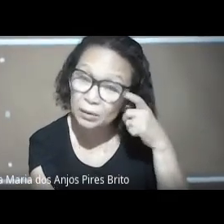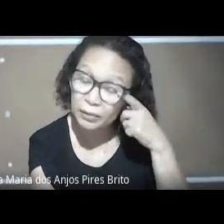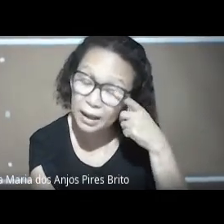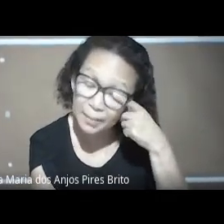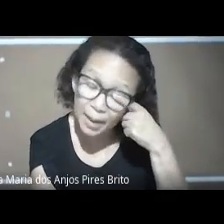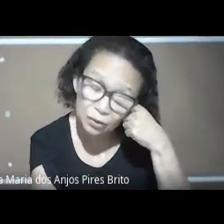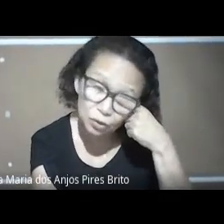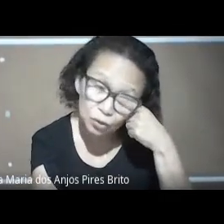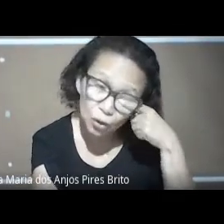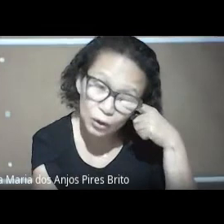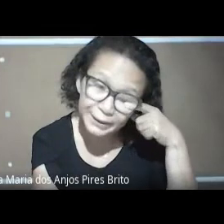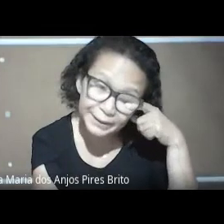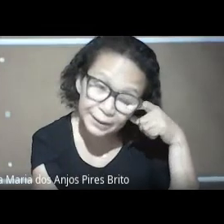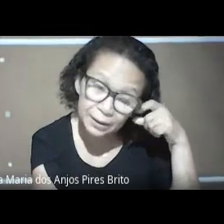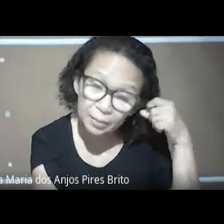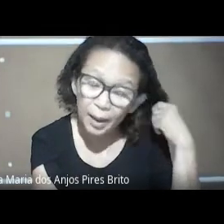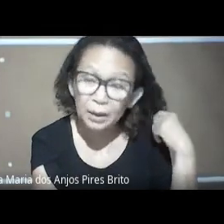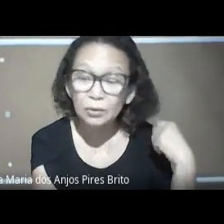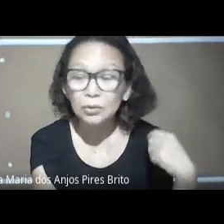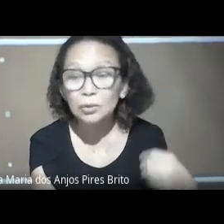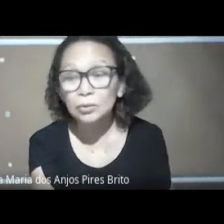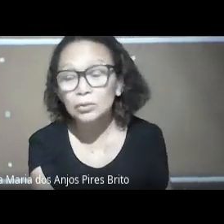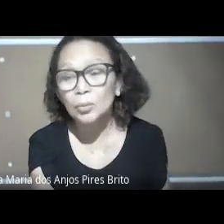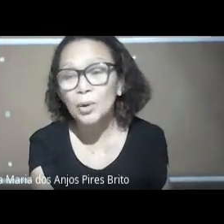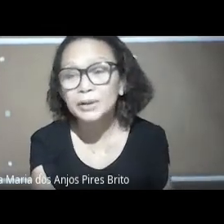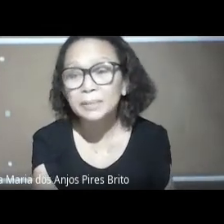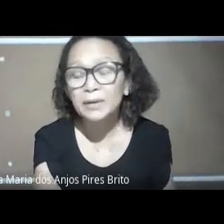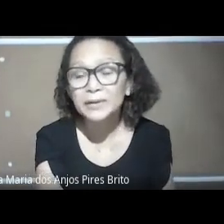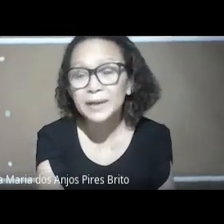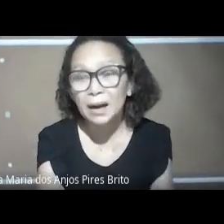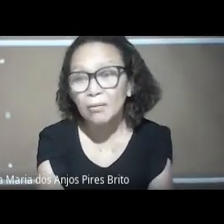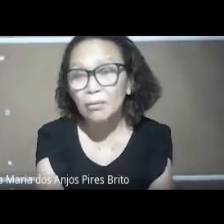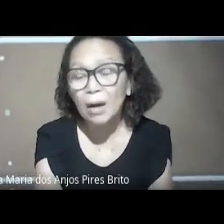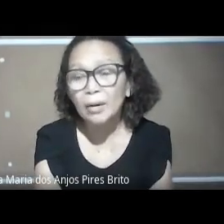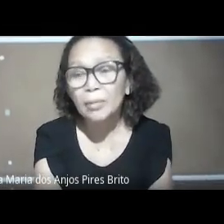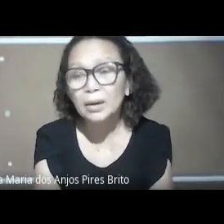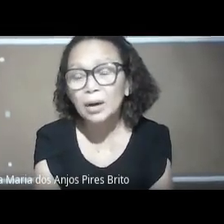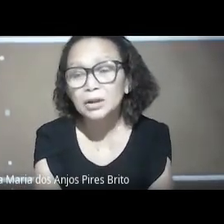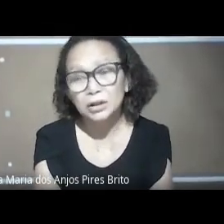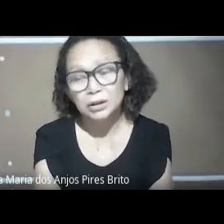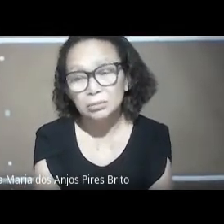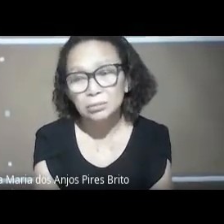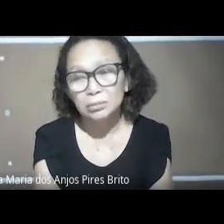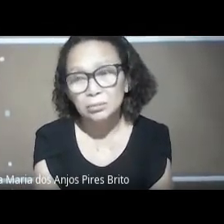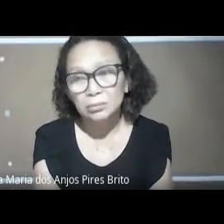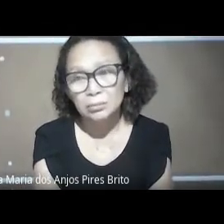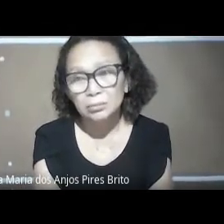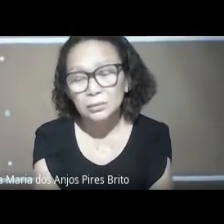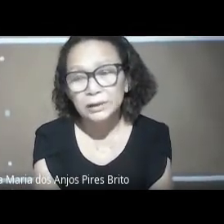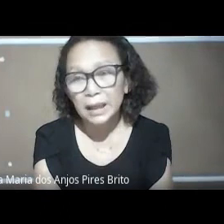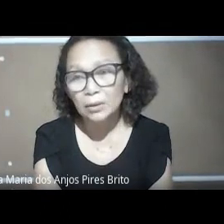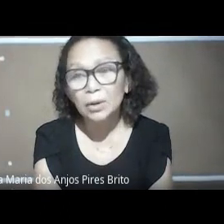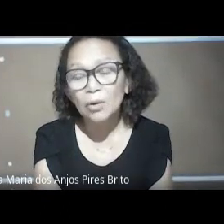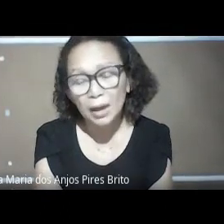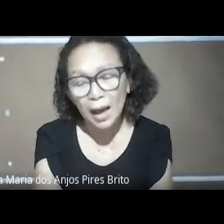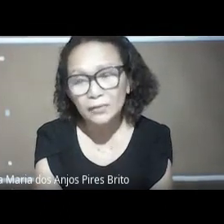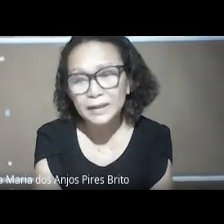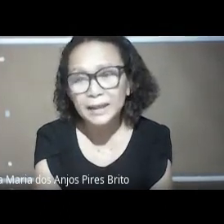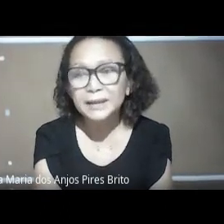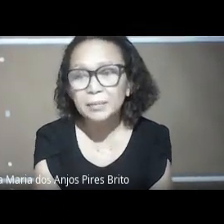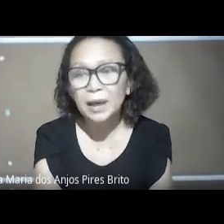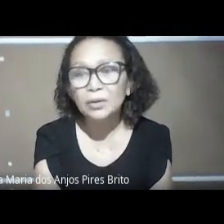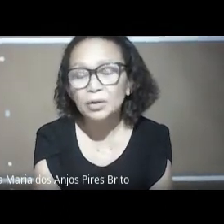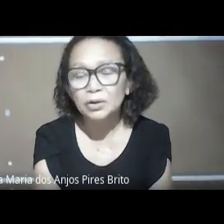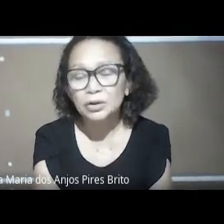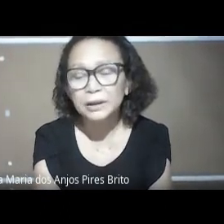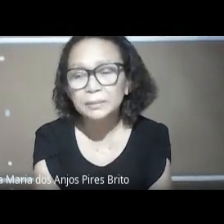Vocês podem falar para os tutores, para que o tutor possa me avisar qual é o melhor dia. Sendo que o horário vai